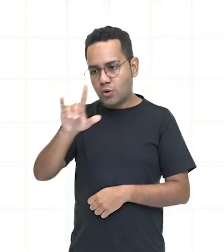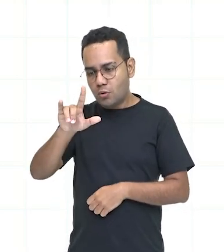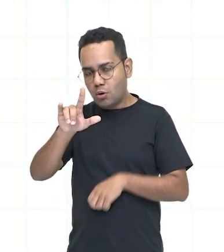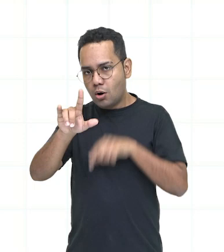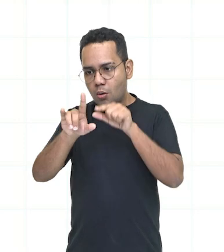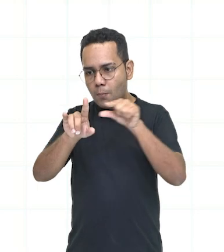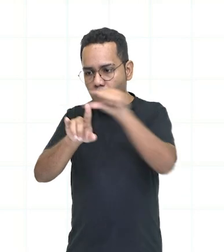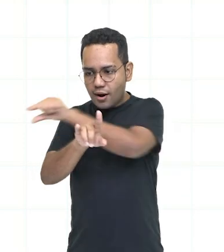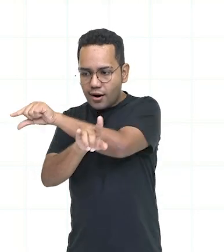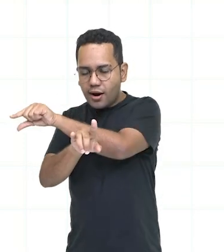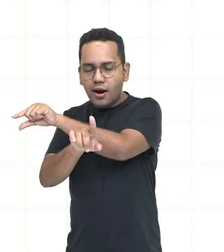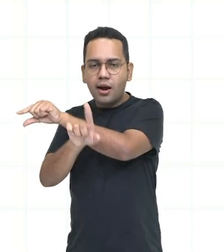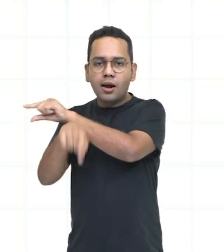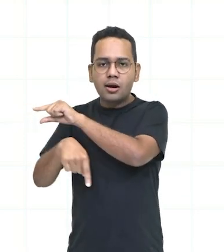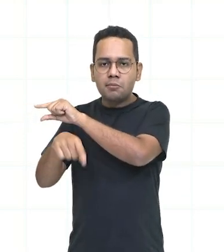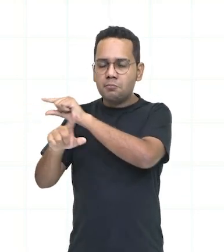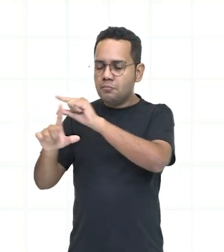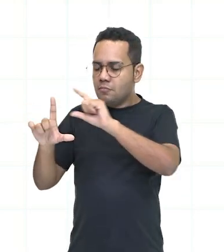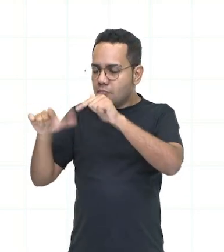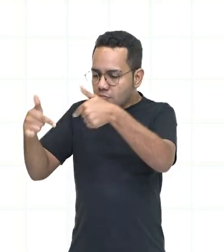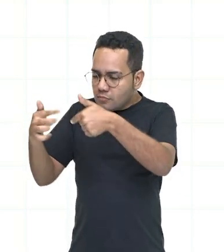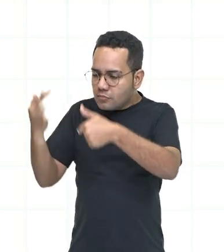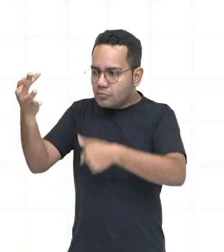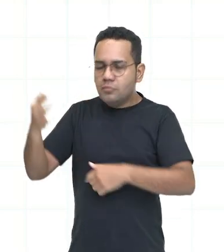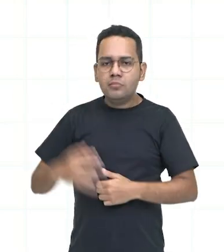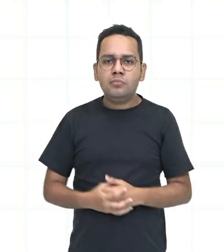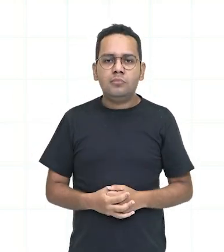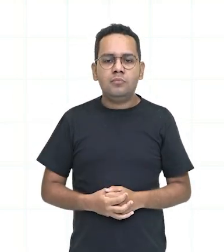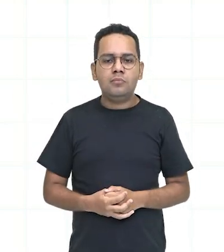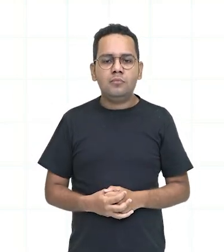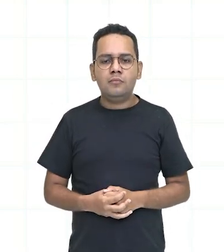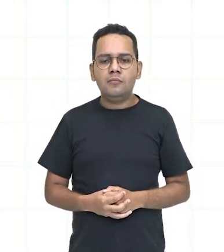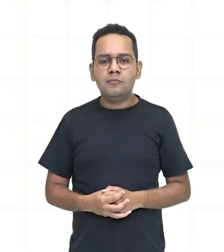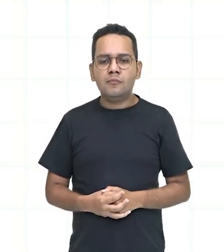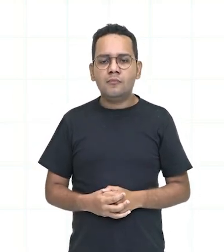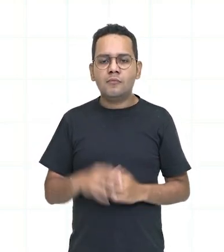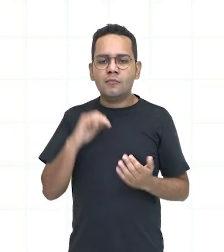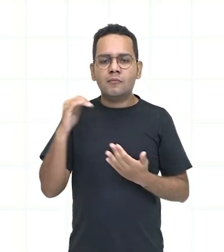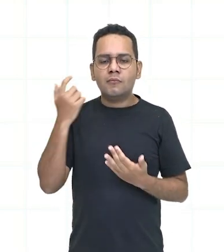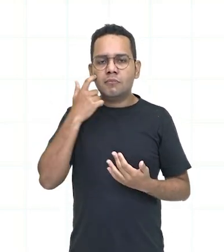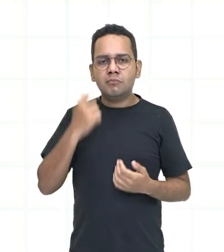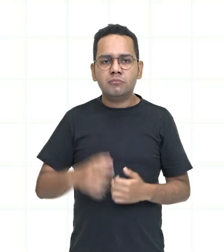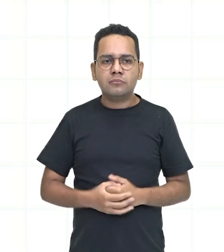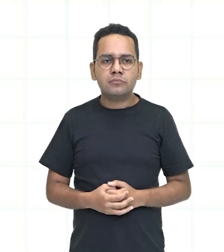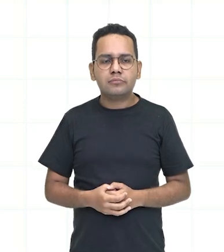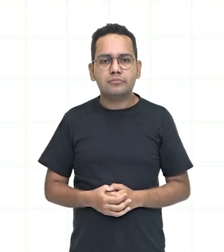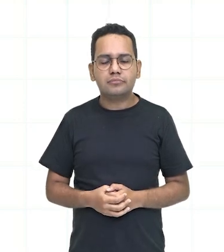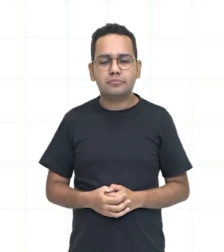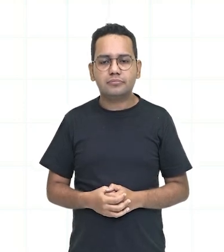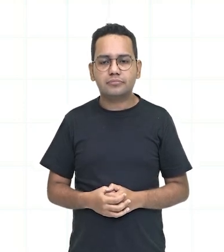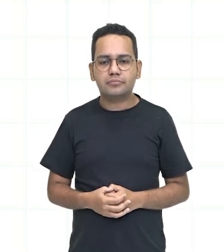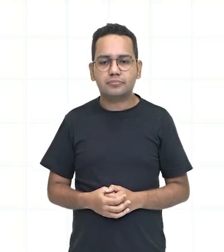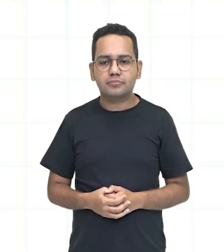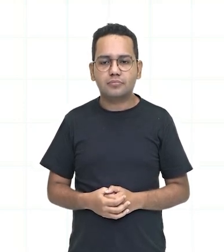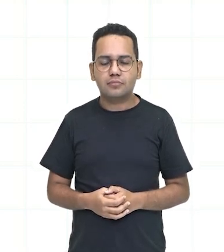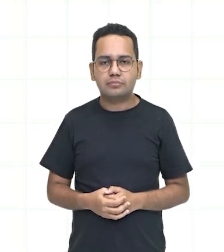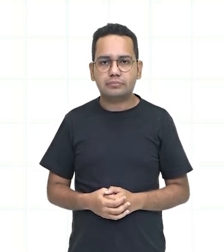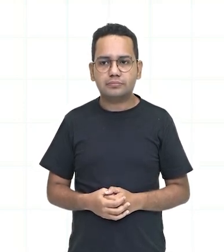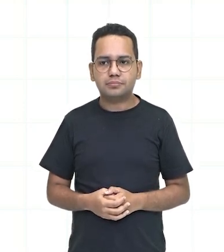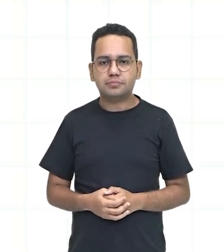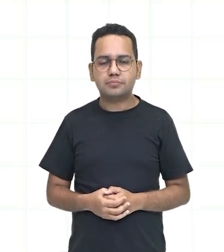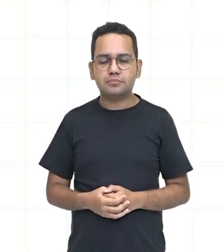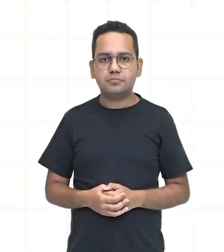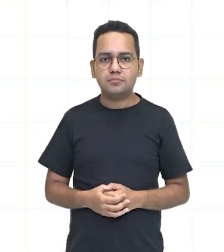sempre relacionado com o verbo que vem na sequência, tá certo? If it rains tomorrow, we'll stay indoors. Se chover